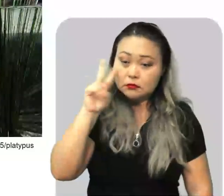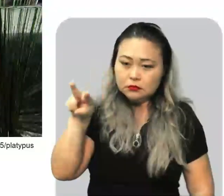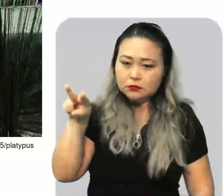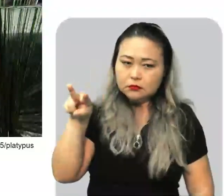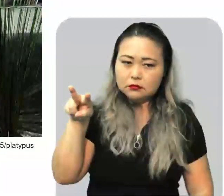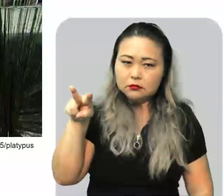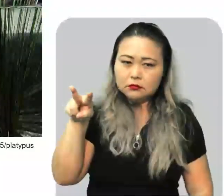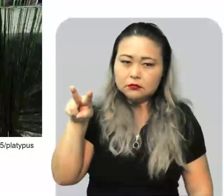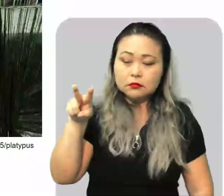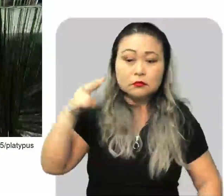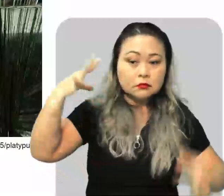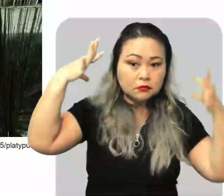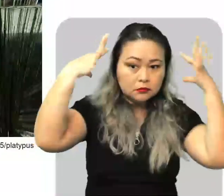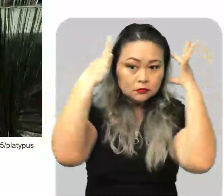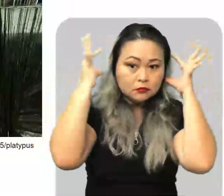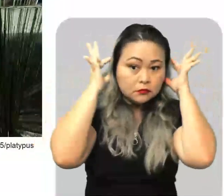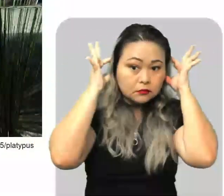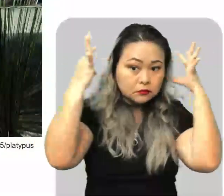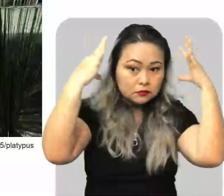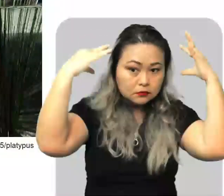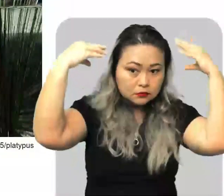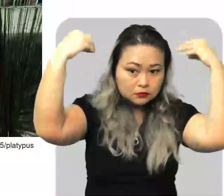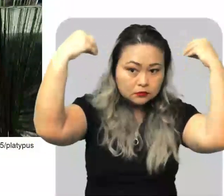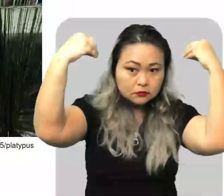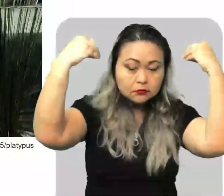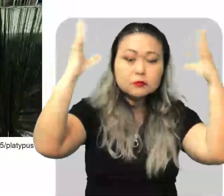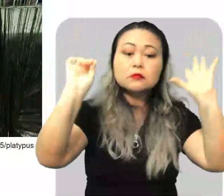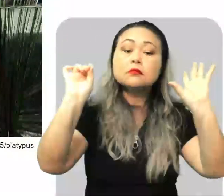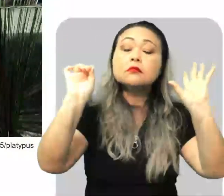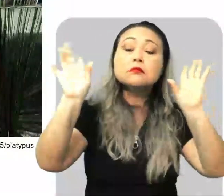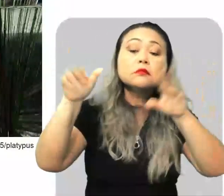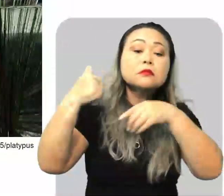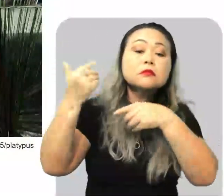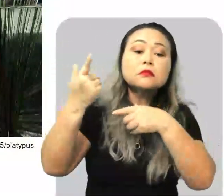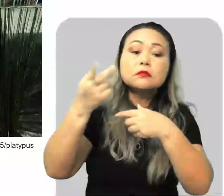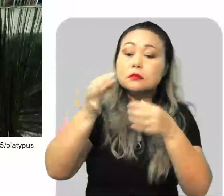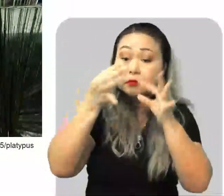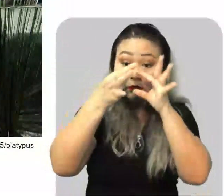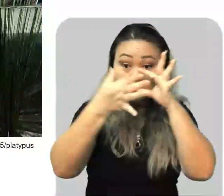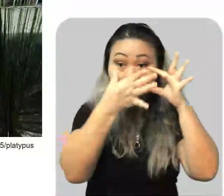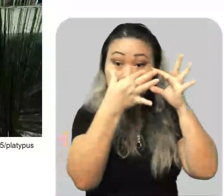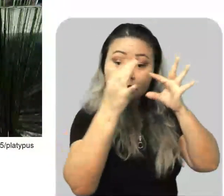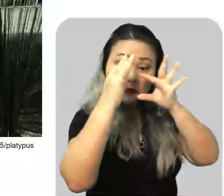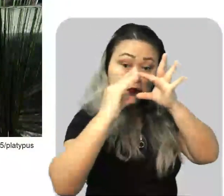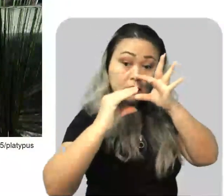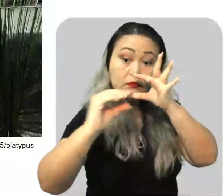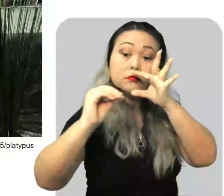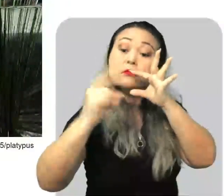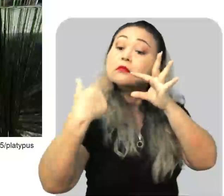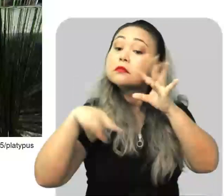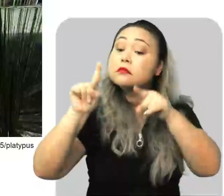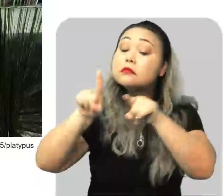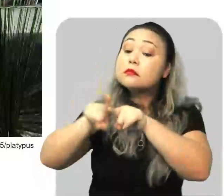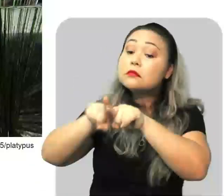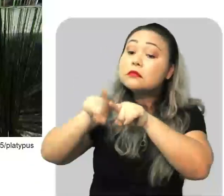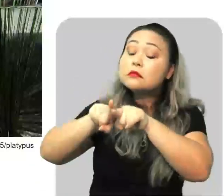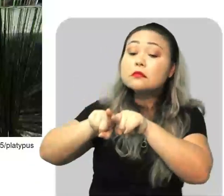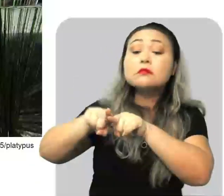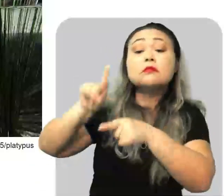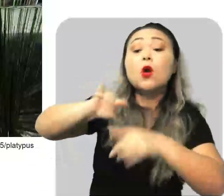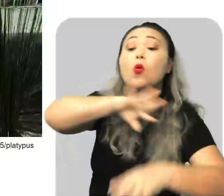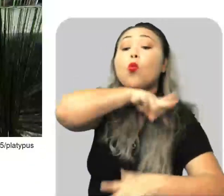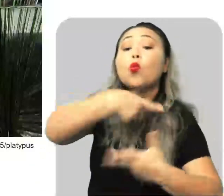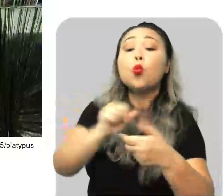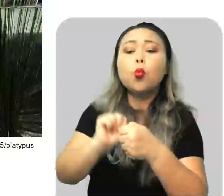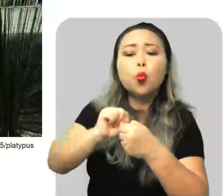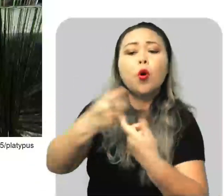olha a posiçãozinha das orelhas, né? E das narinas também. Então, todos esses